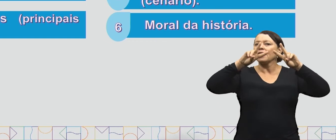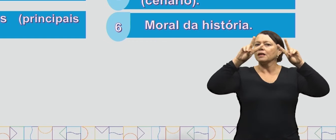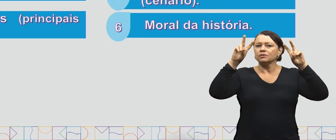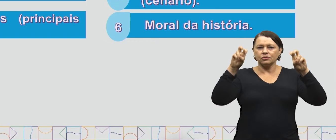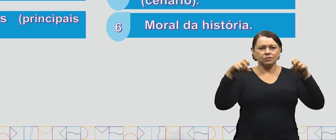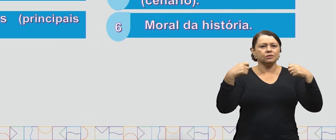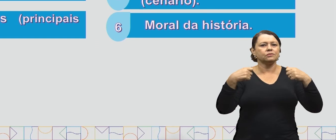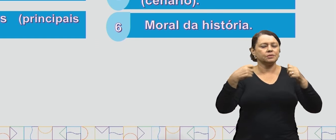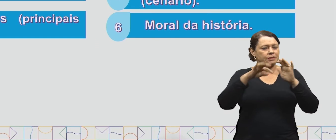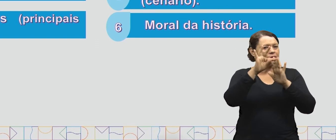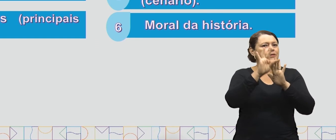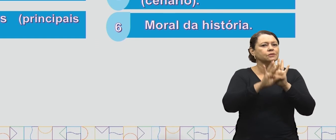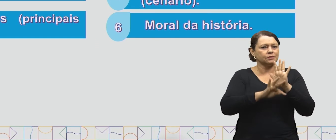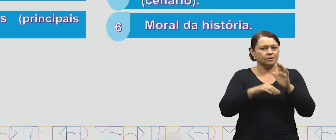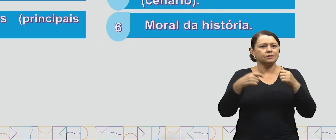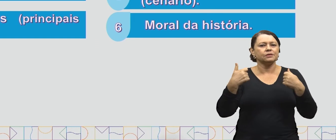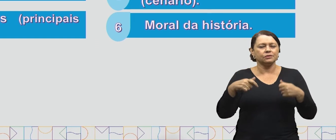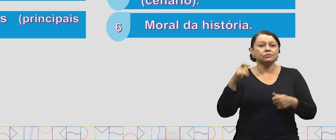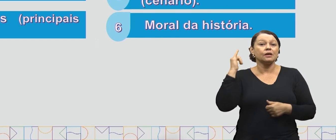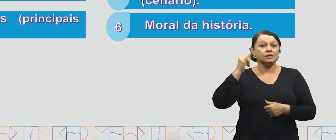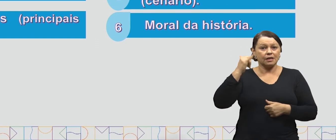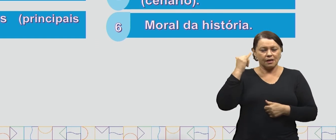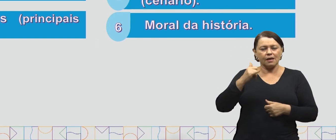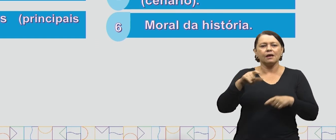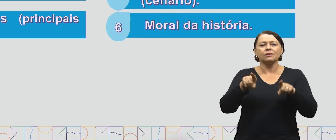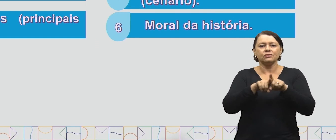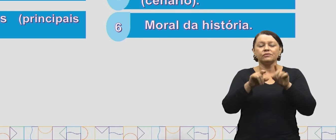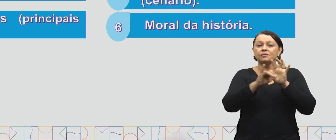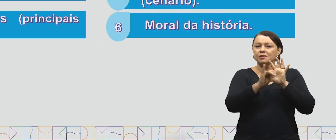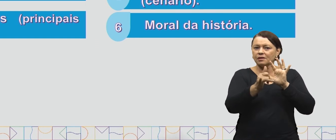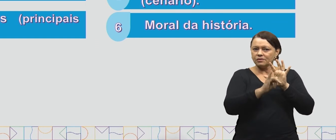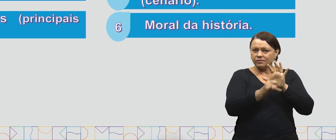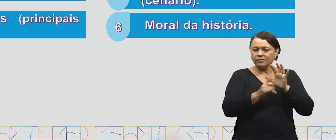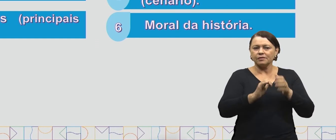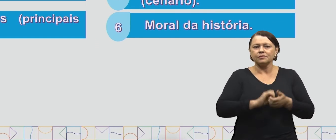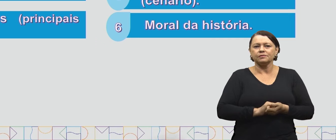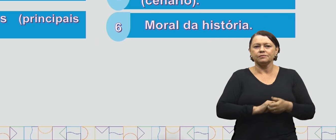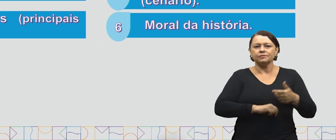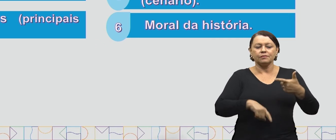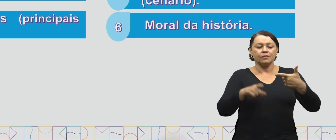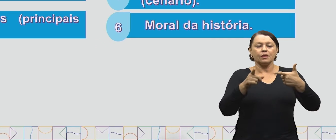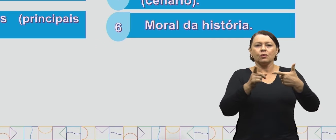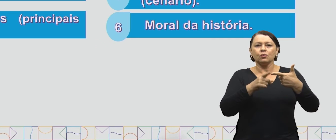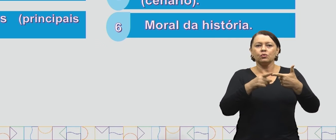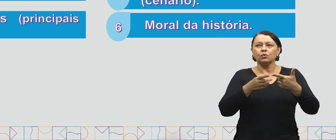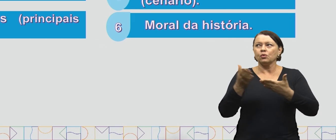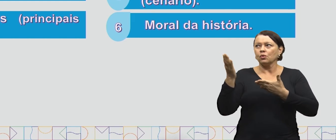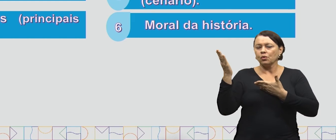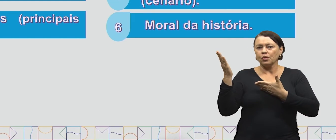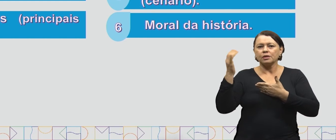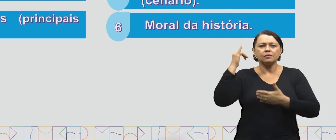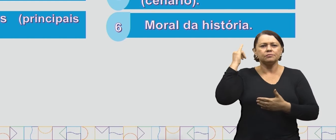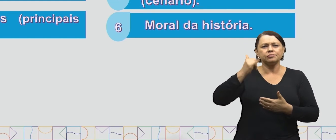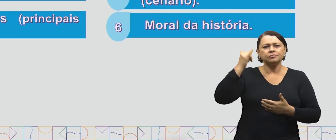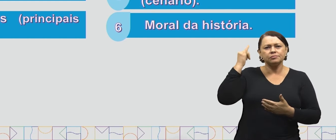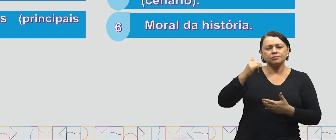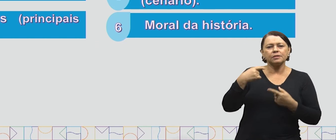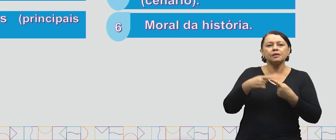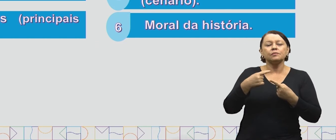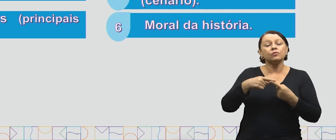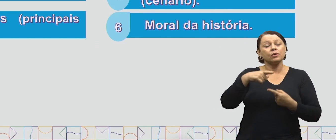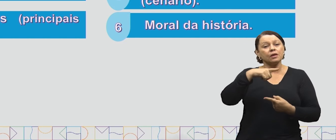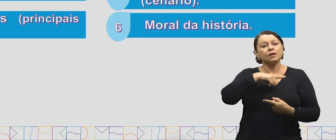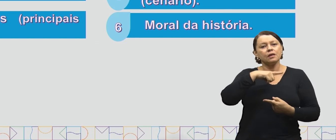todo texto deve conter, assim como as narrativas e fábulas. Narrador: as narrativas são assim